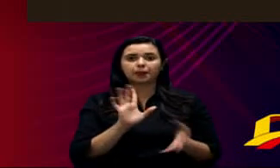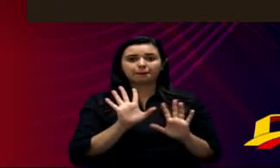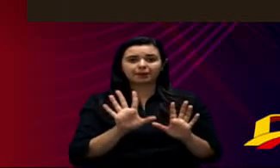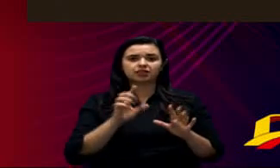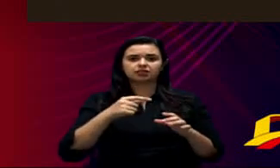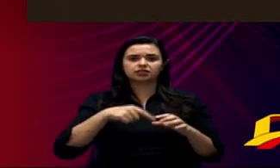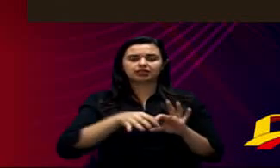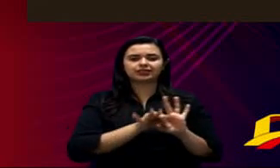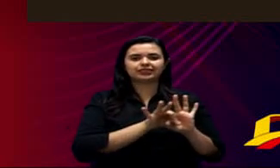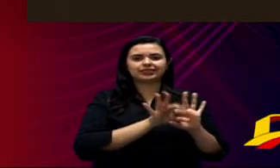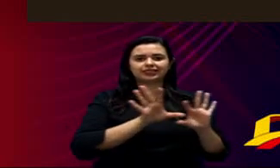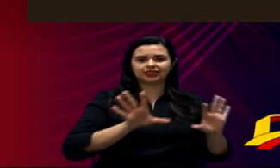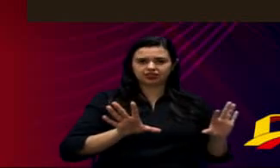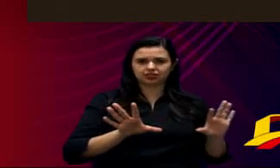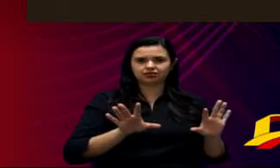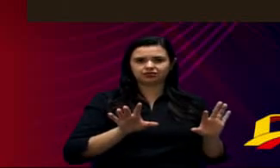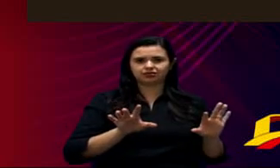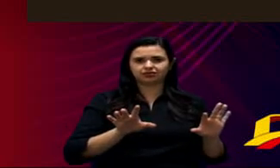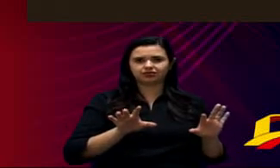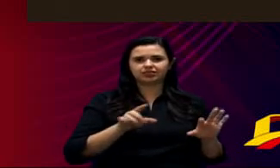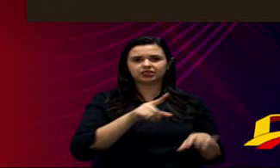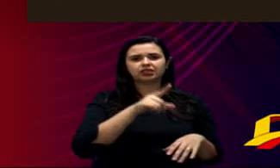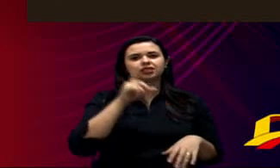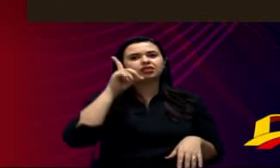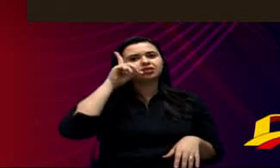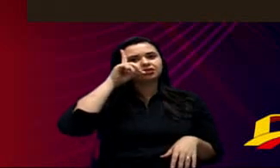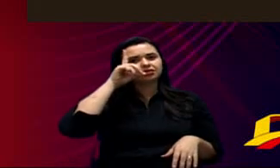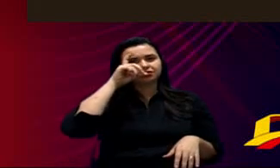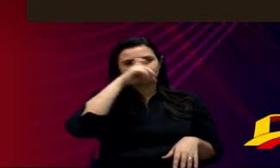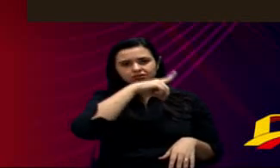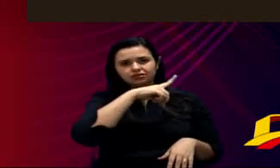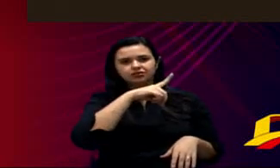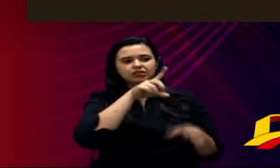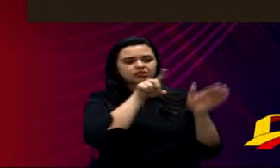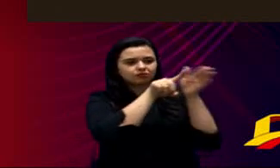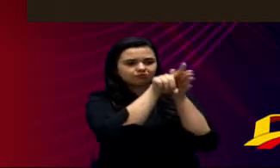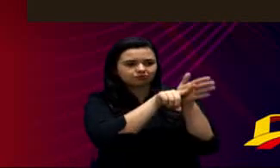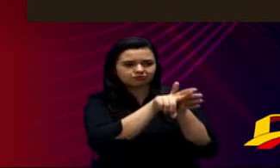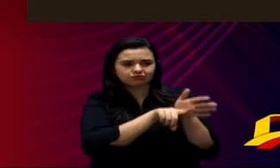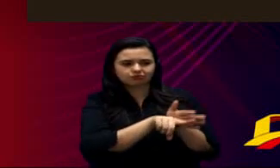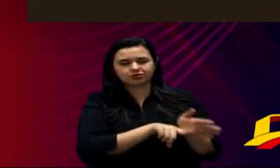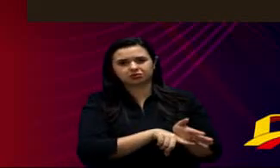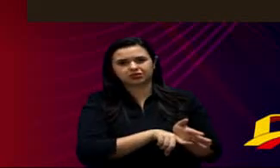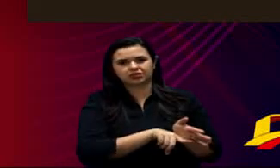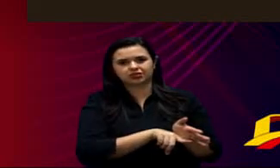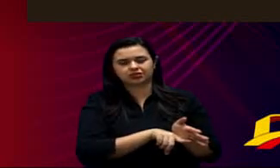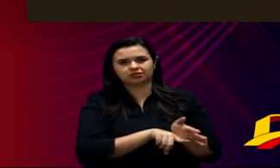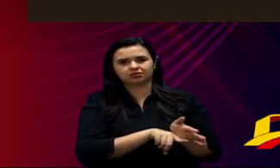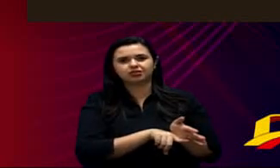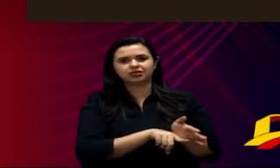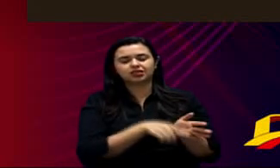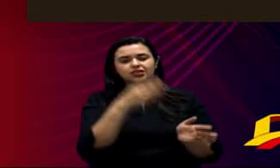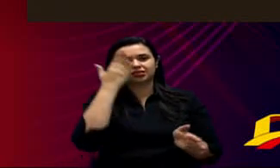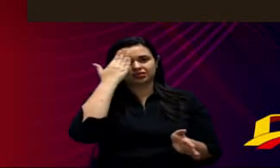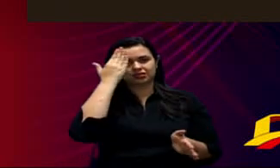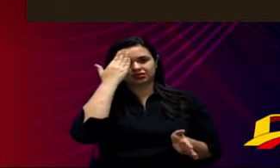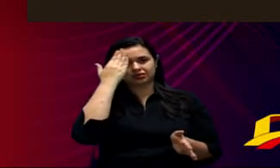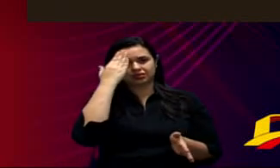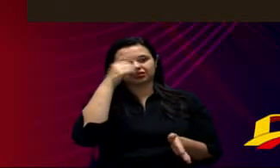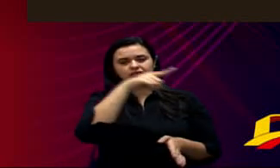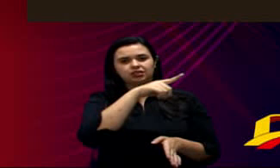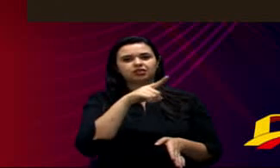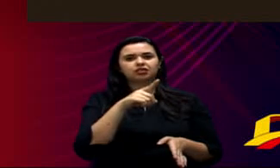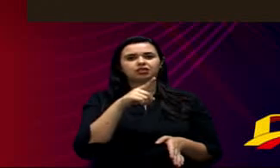ambiente, eu acho muito difícil você pegar o bicho para examinar. Eu soube de uma elefanta que morreu lá por intoxicação. Pode ser